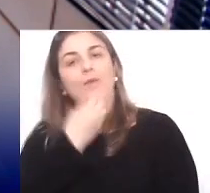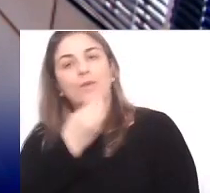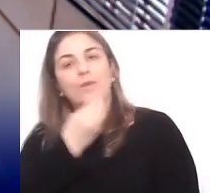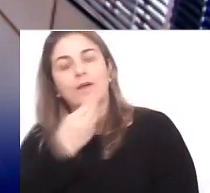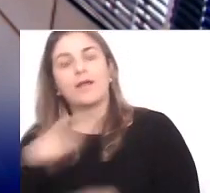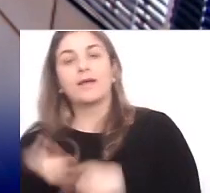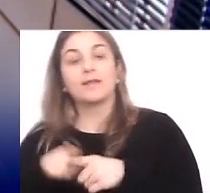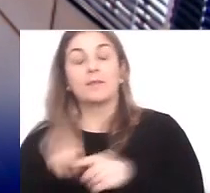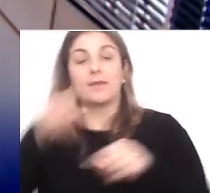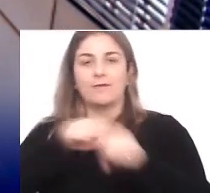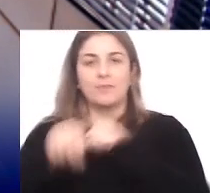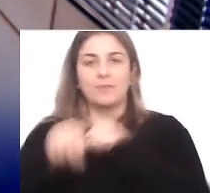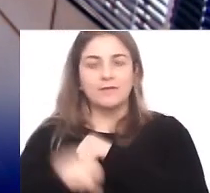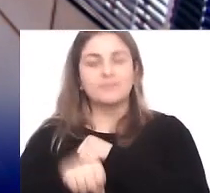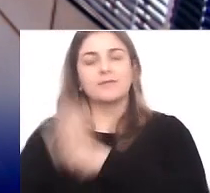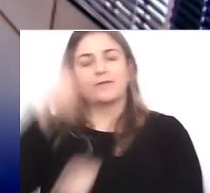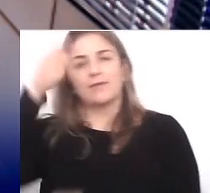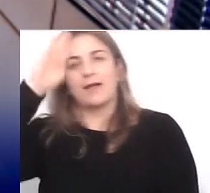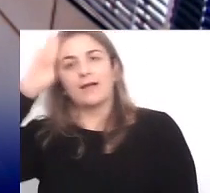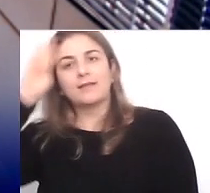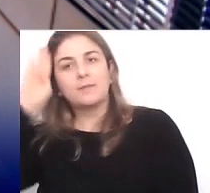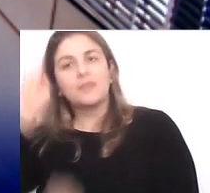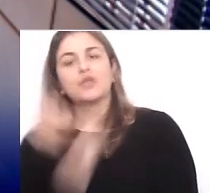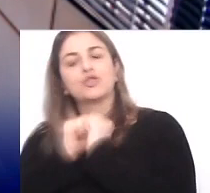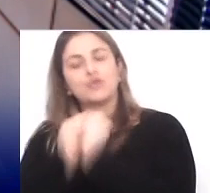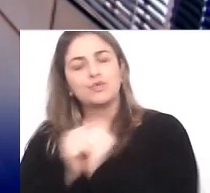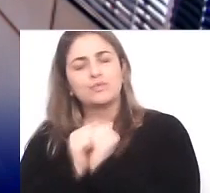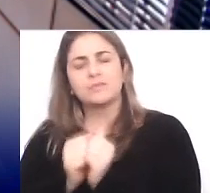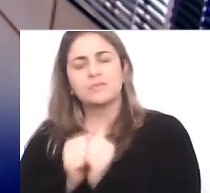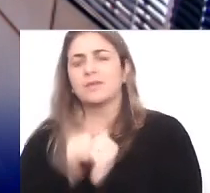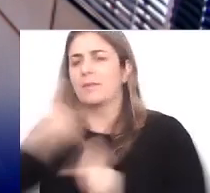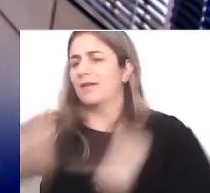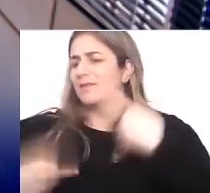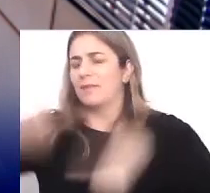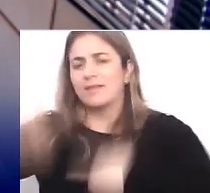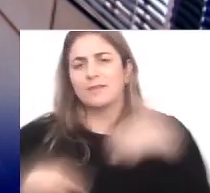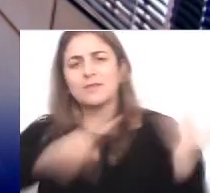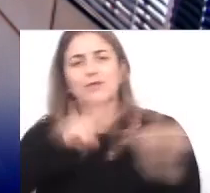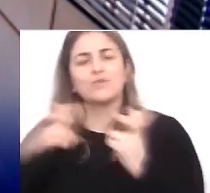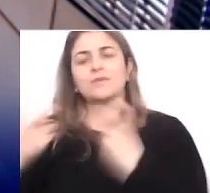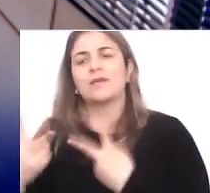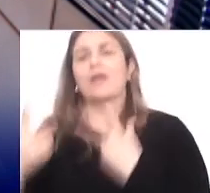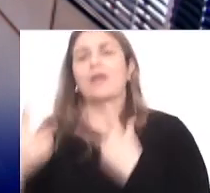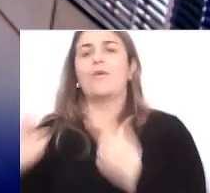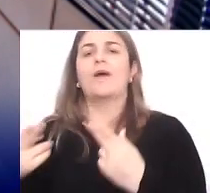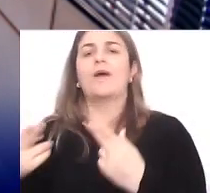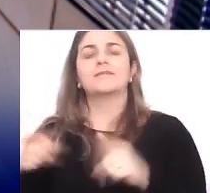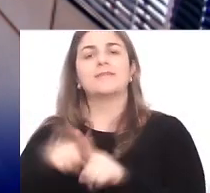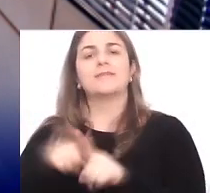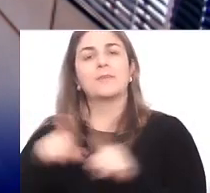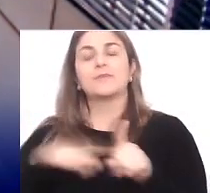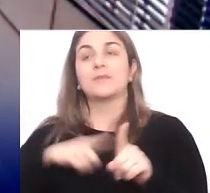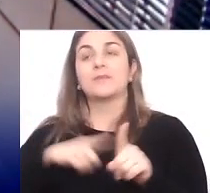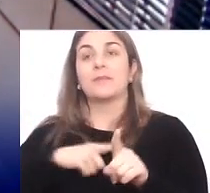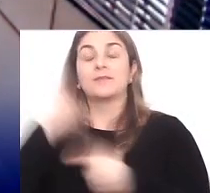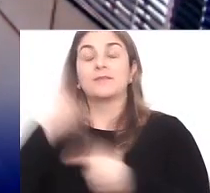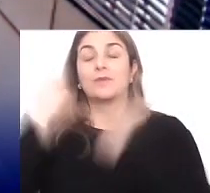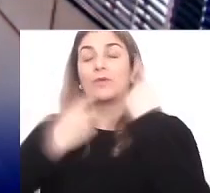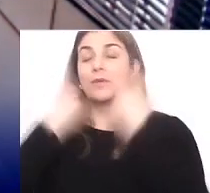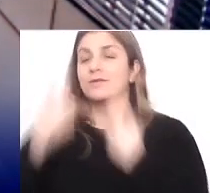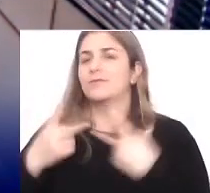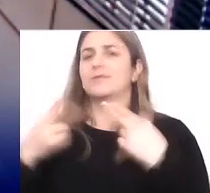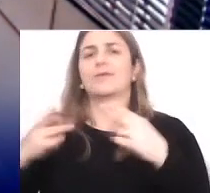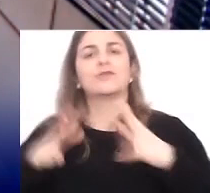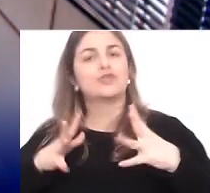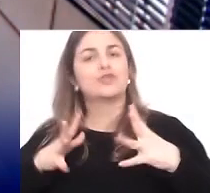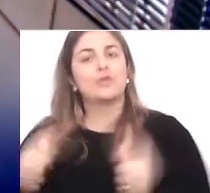academia. Então, falamos a mesma linguagem, nos deparamos com os mesmos problemas, compartilhamos as mesmas intranquilidades e todos aqui compreendem muito bem